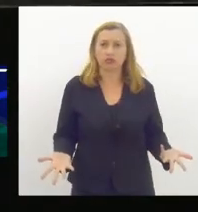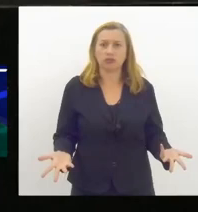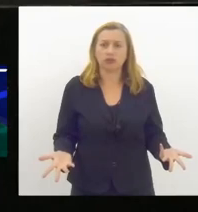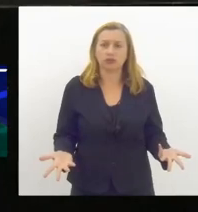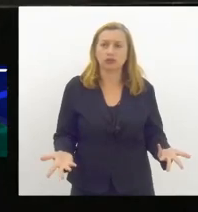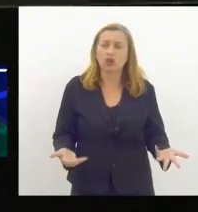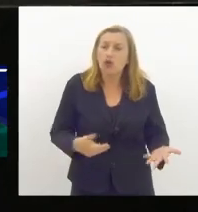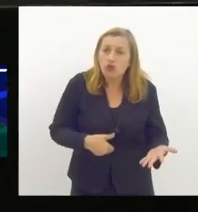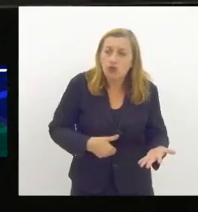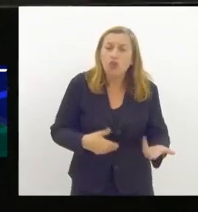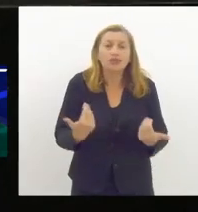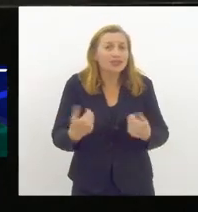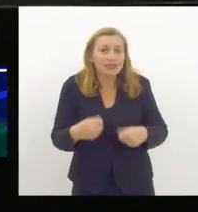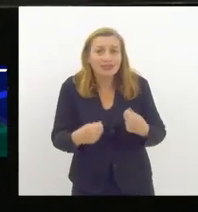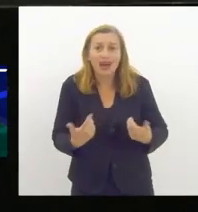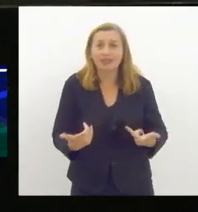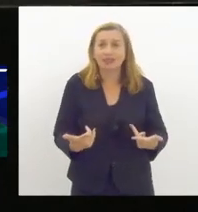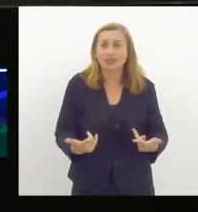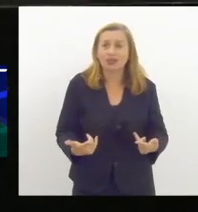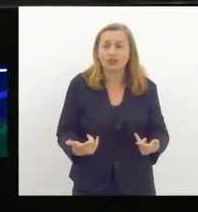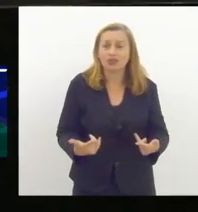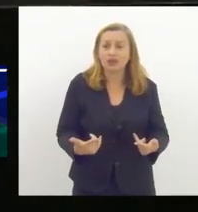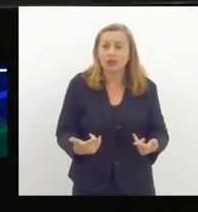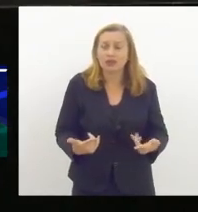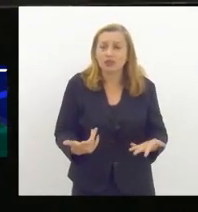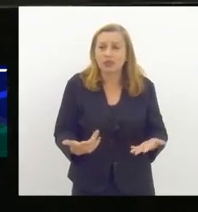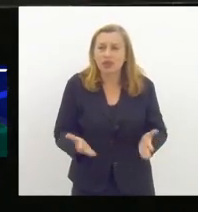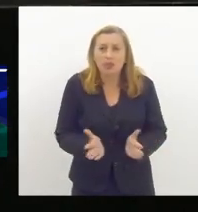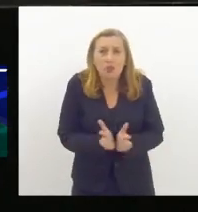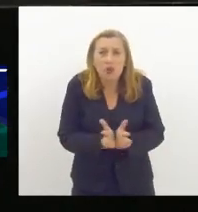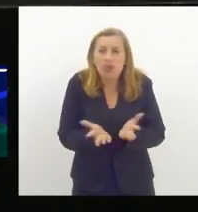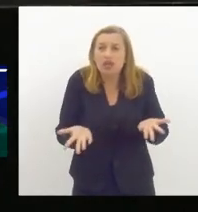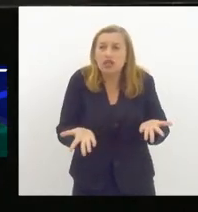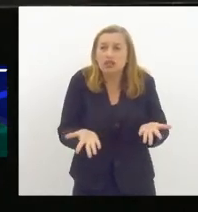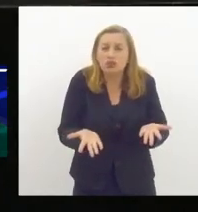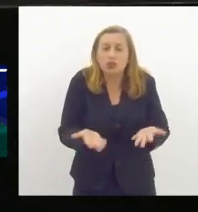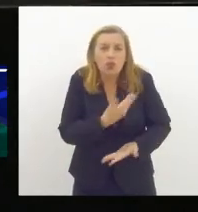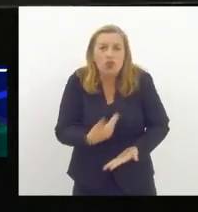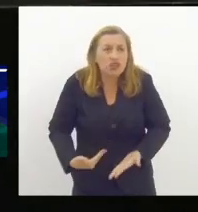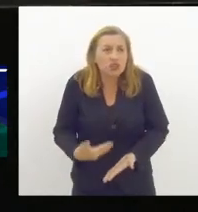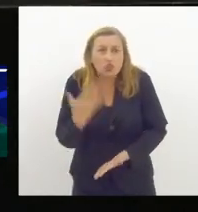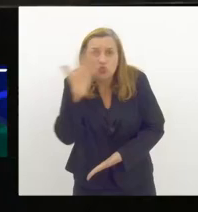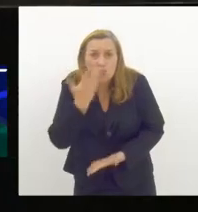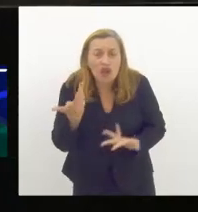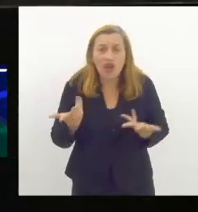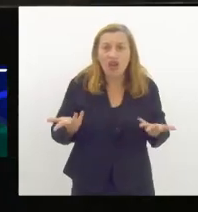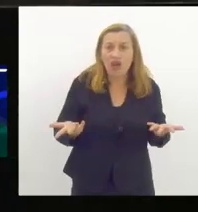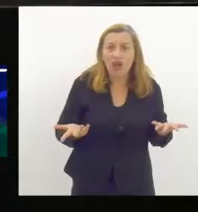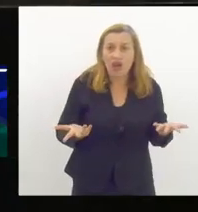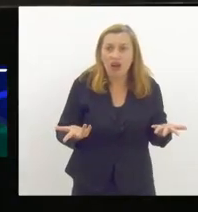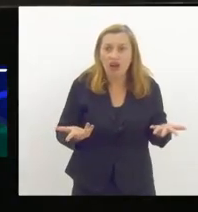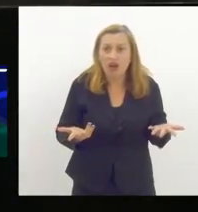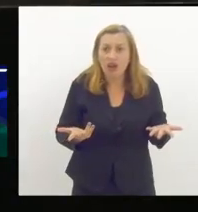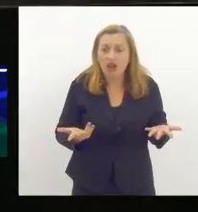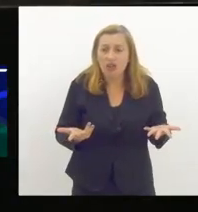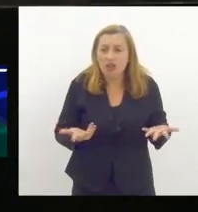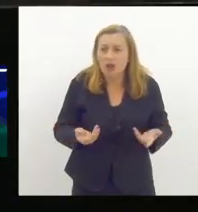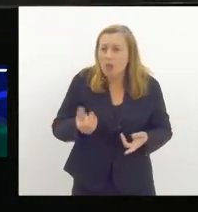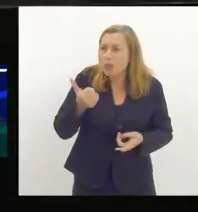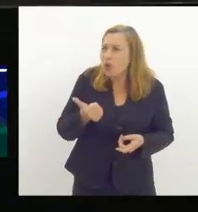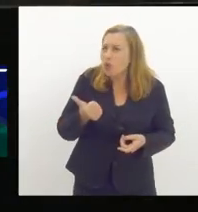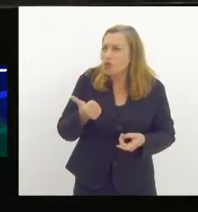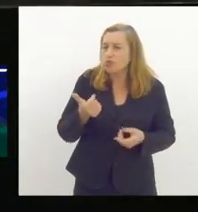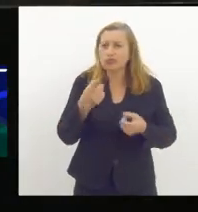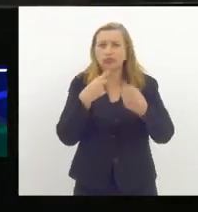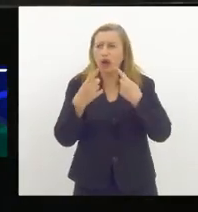tá passando necessidade tava dizendo habilidade Será que o governador não consegue ver isso eu assisti um pouco